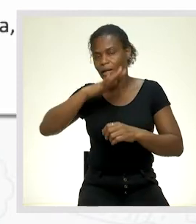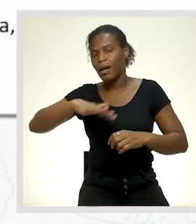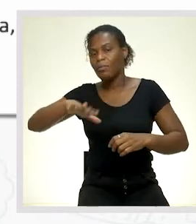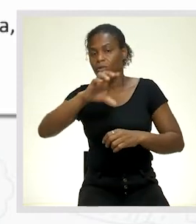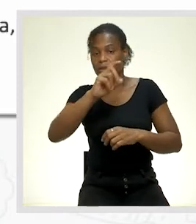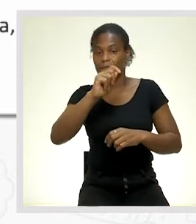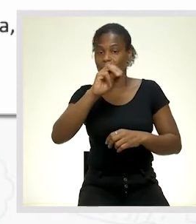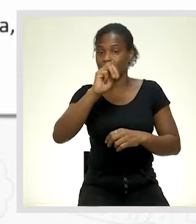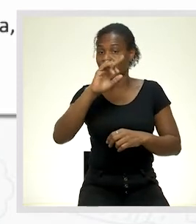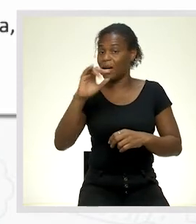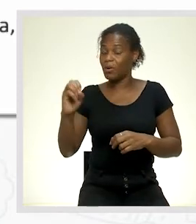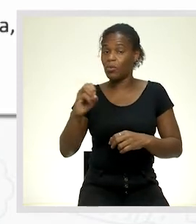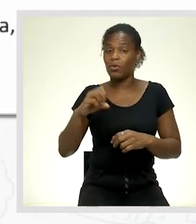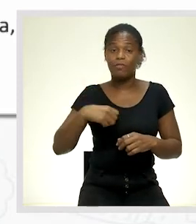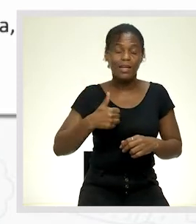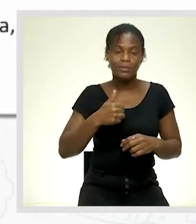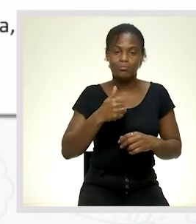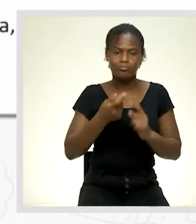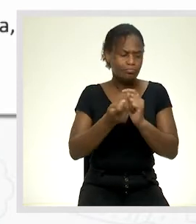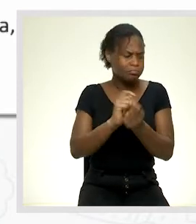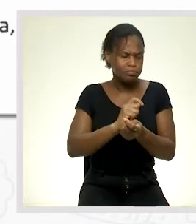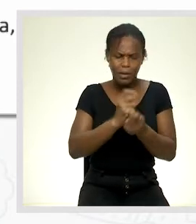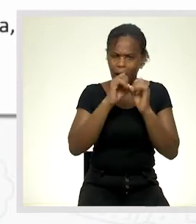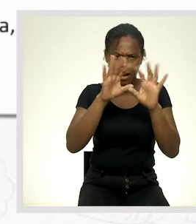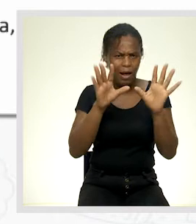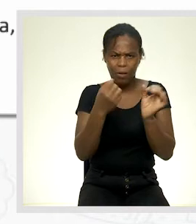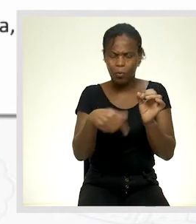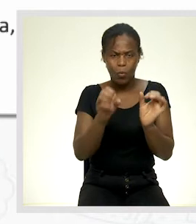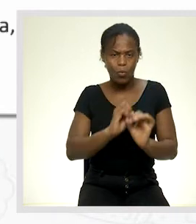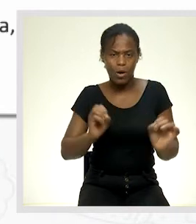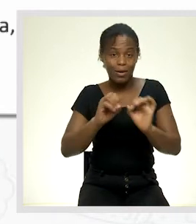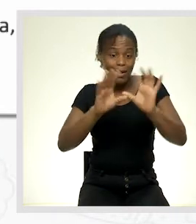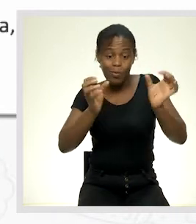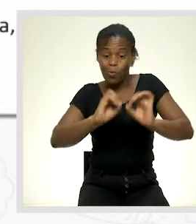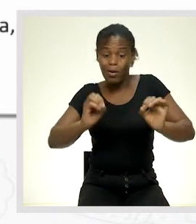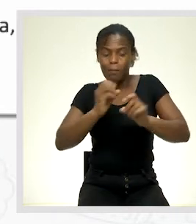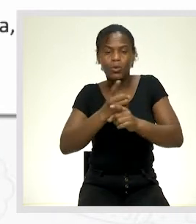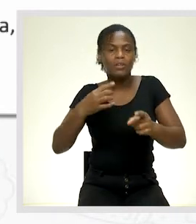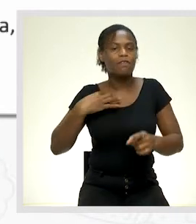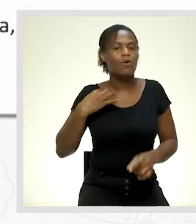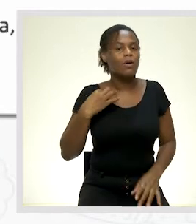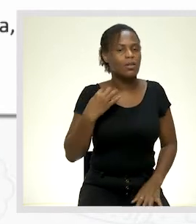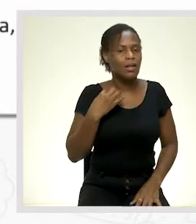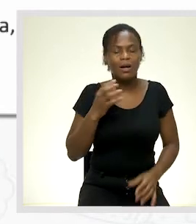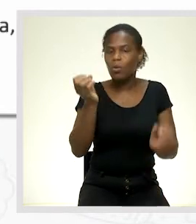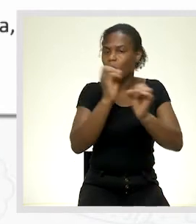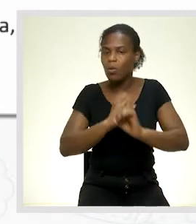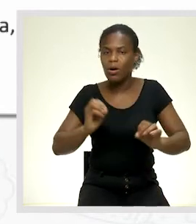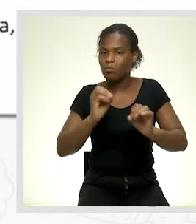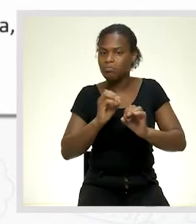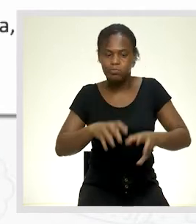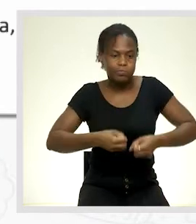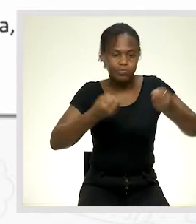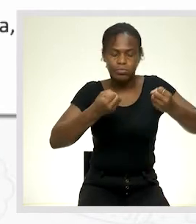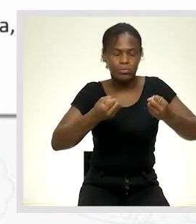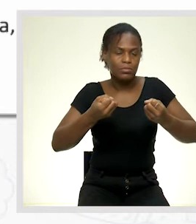Cesáreo Verde, o contraste não é explícito. E não é explícito porque é voluntário. Não há aqui um rato